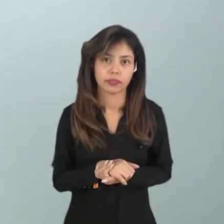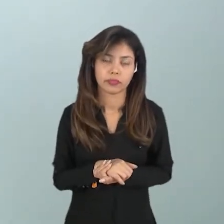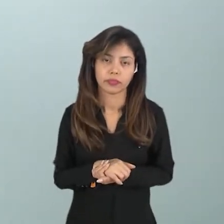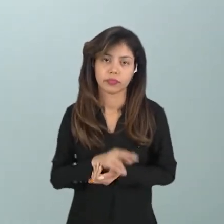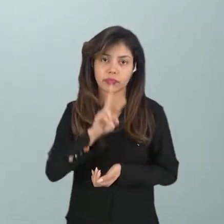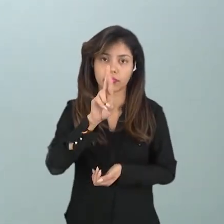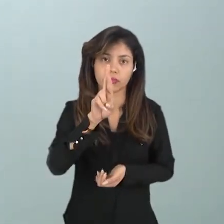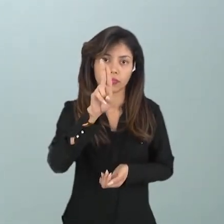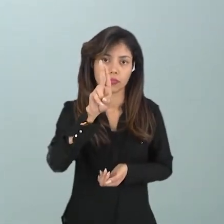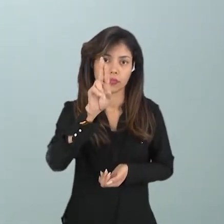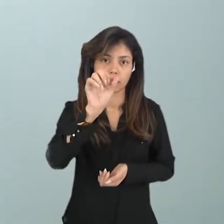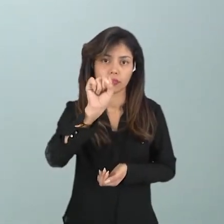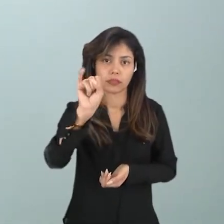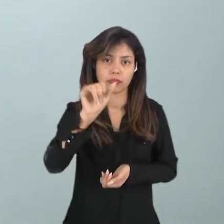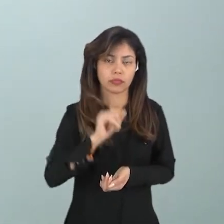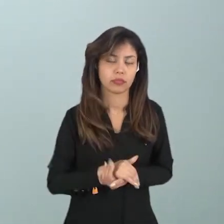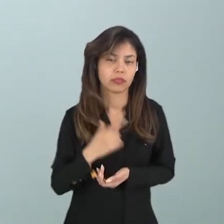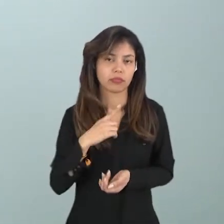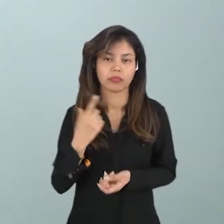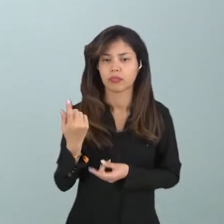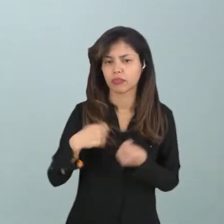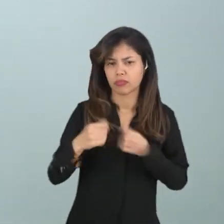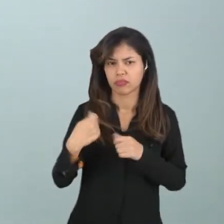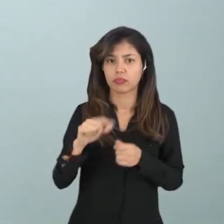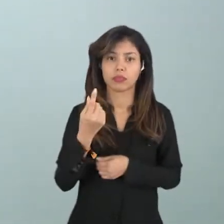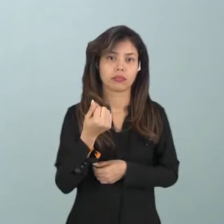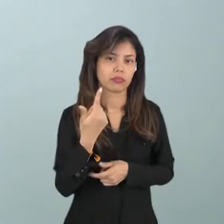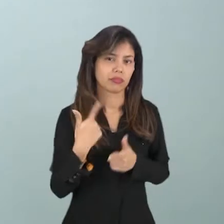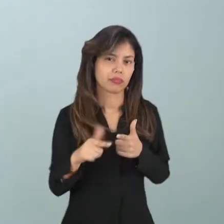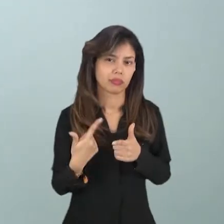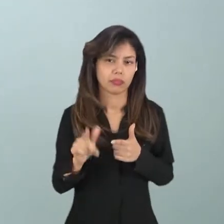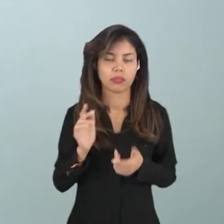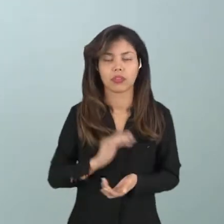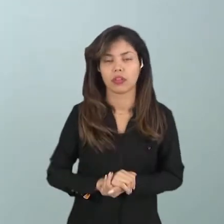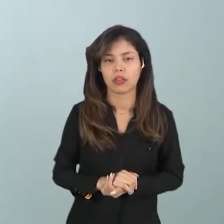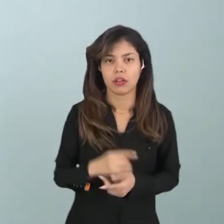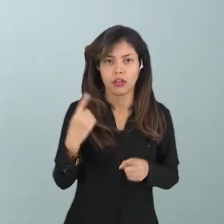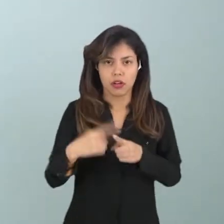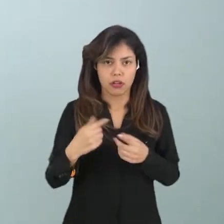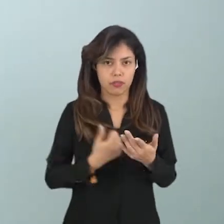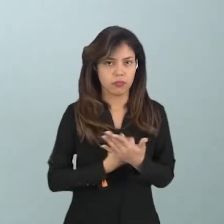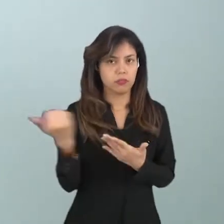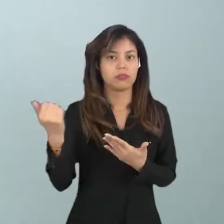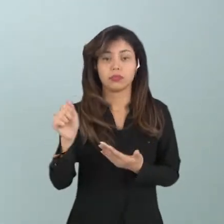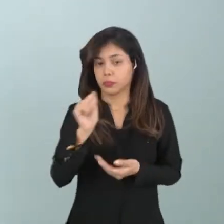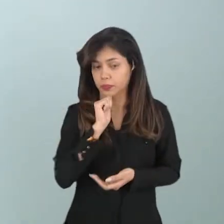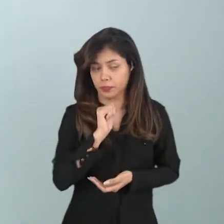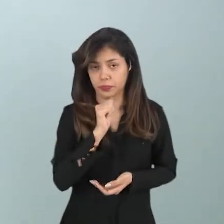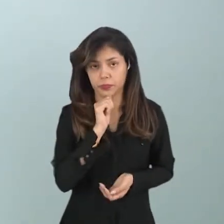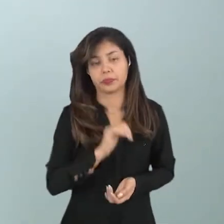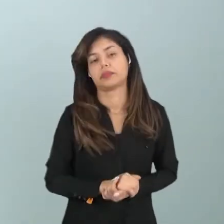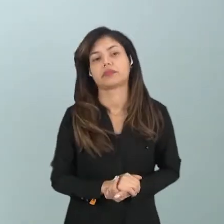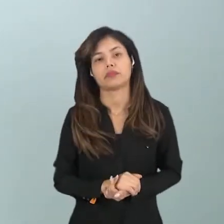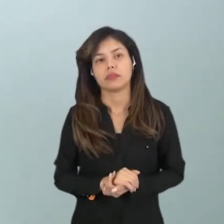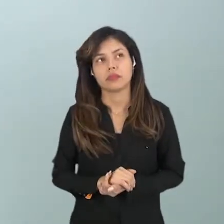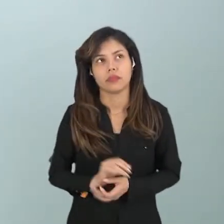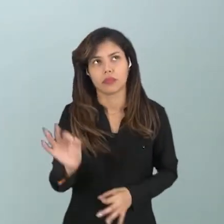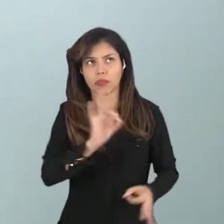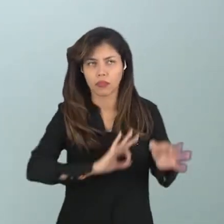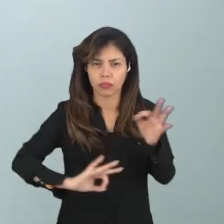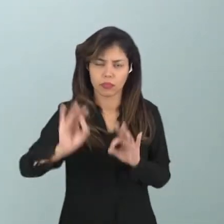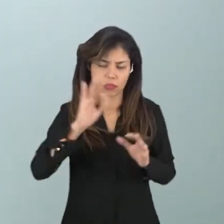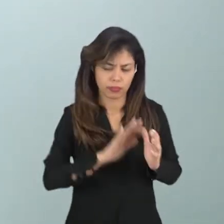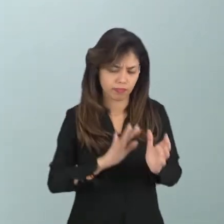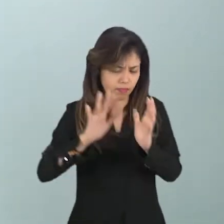até hoje sofre sanções econômicas por esse tipo de ação que até hoje ainda está se articulando com aquele parte